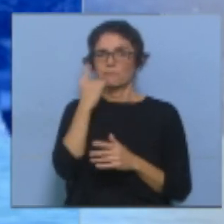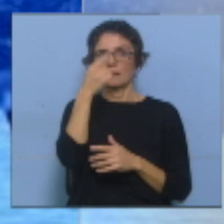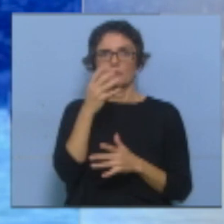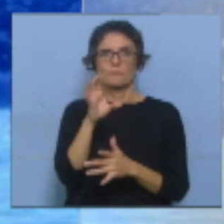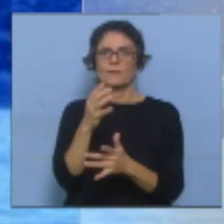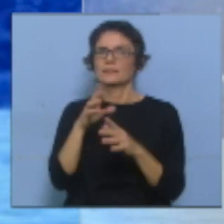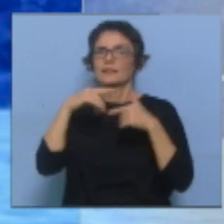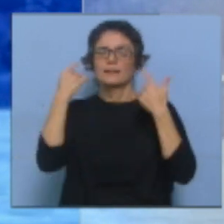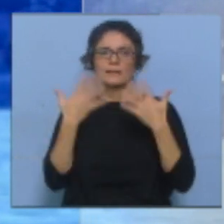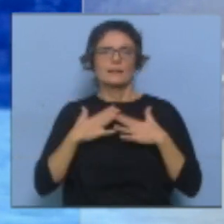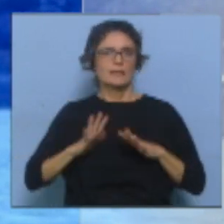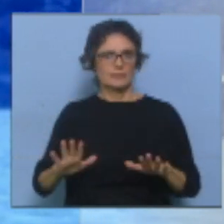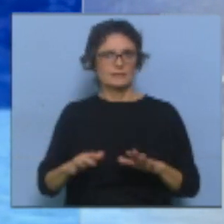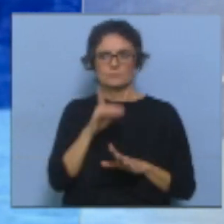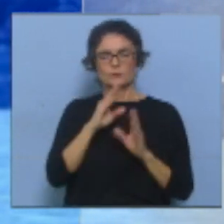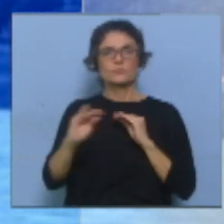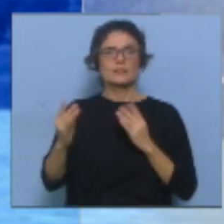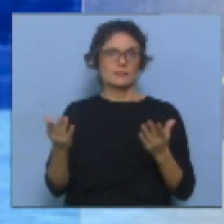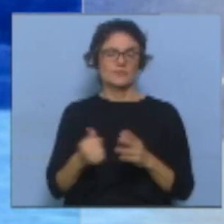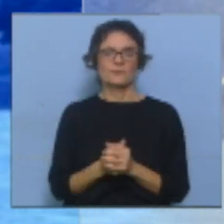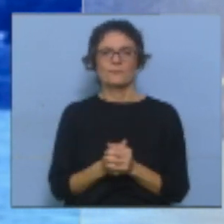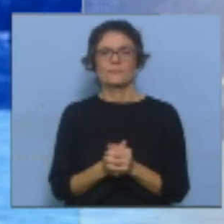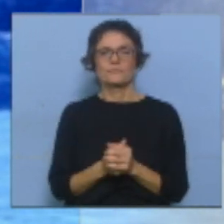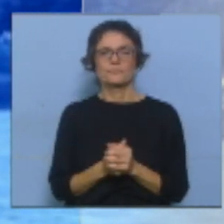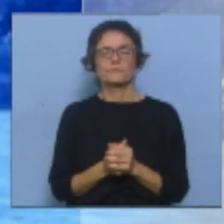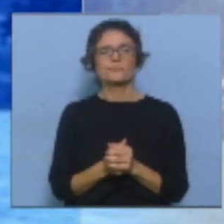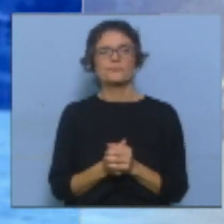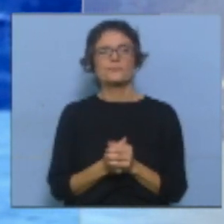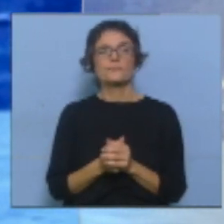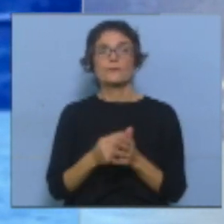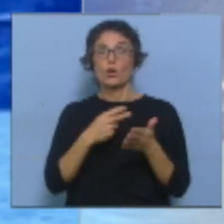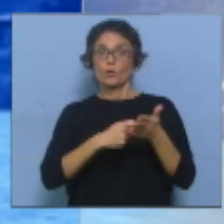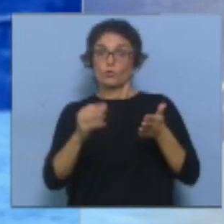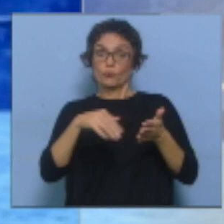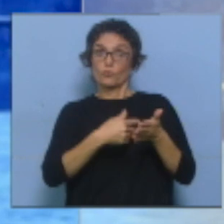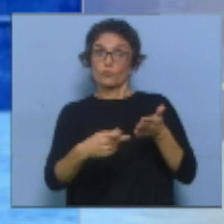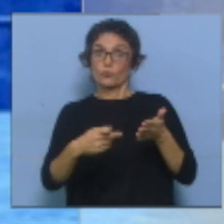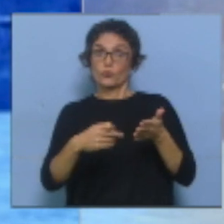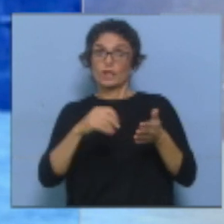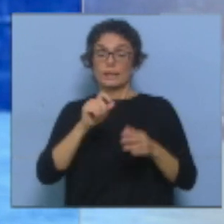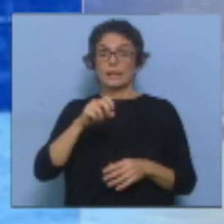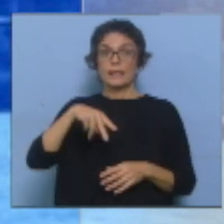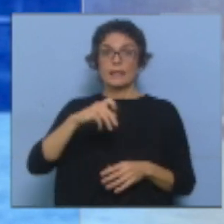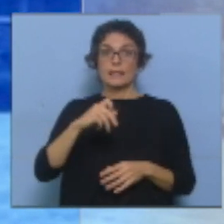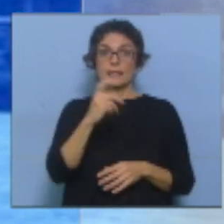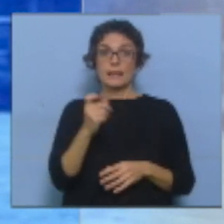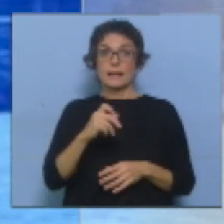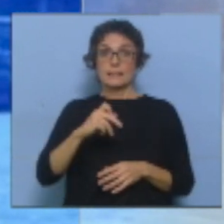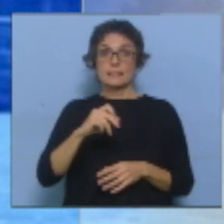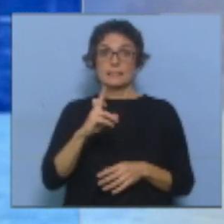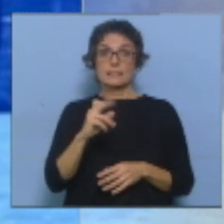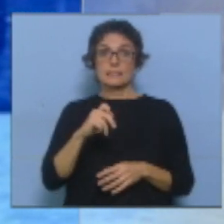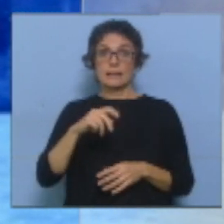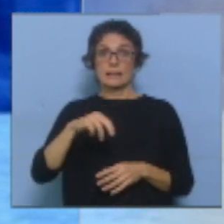silêncio. E perguntava à Dora, a partir do final deste texto, há de chamar-se Nazareno. Claro que é referido